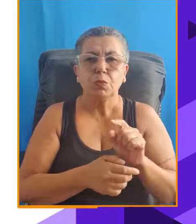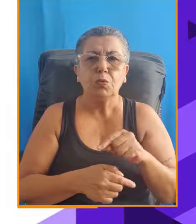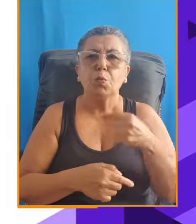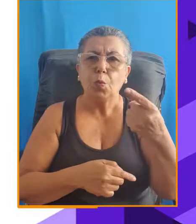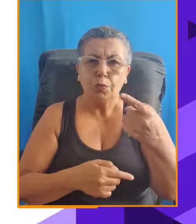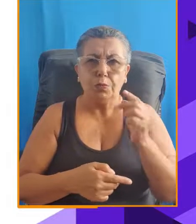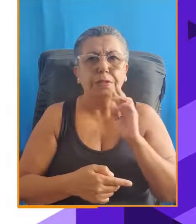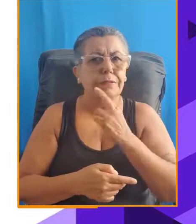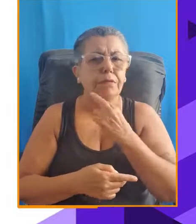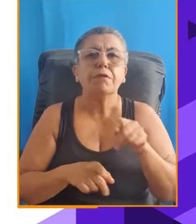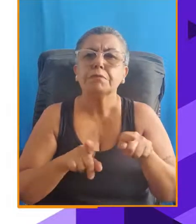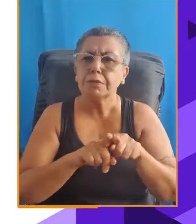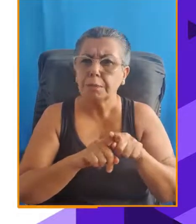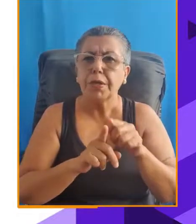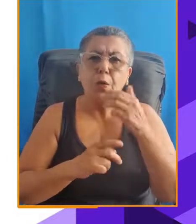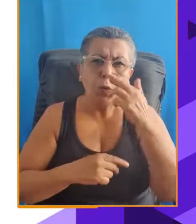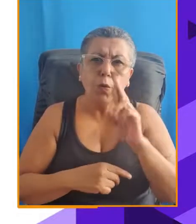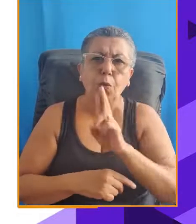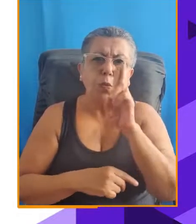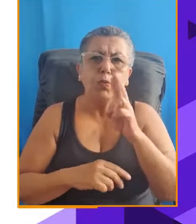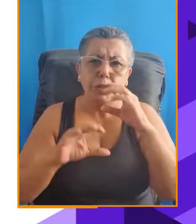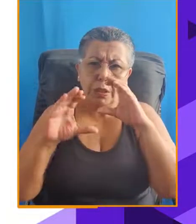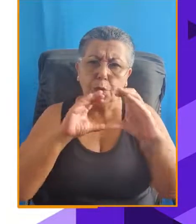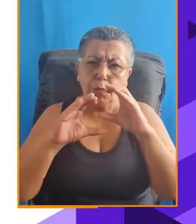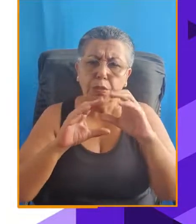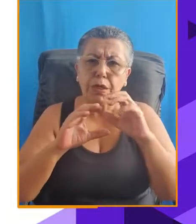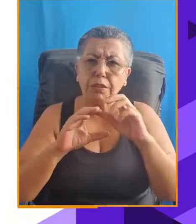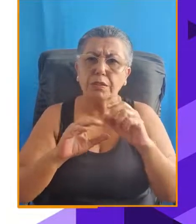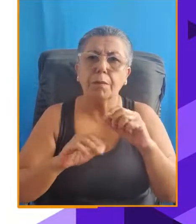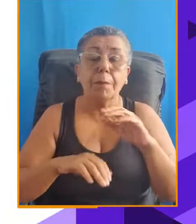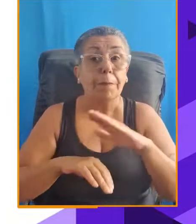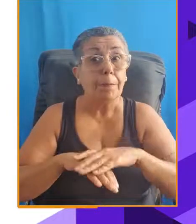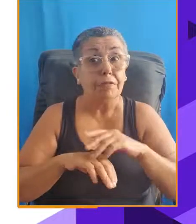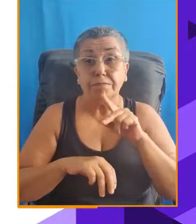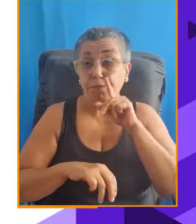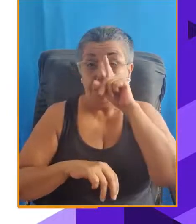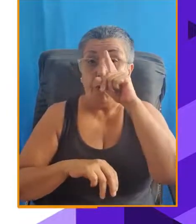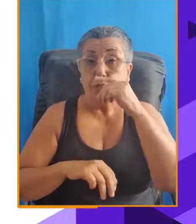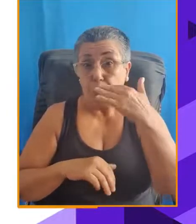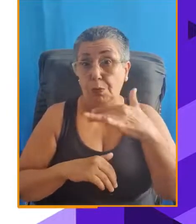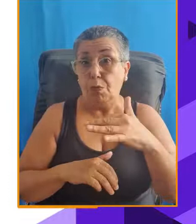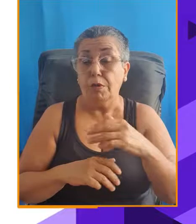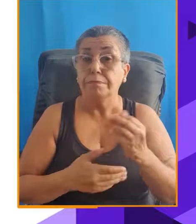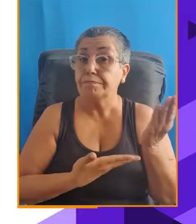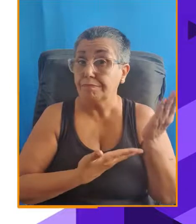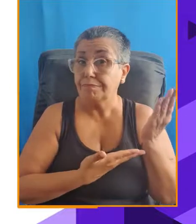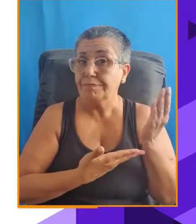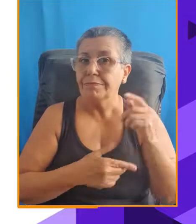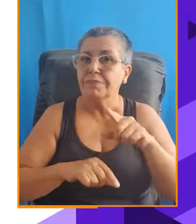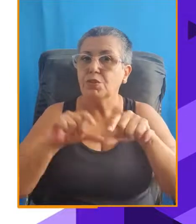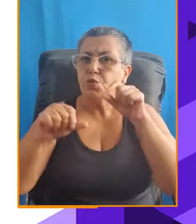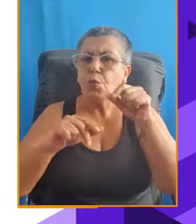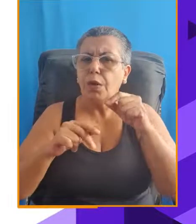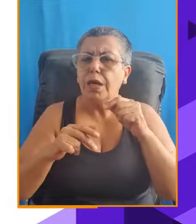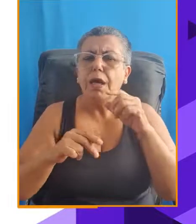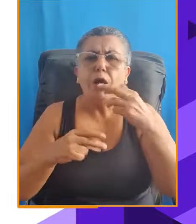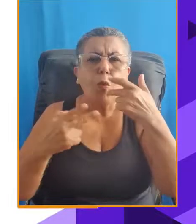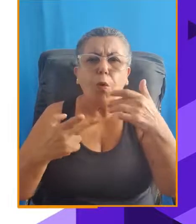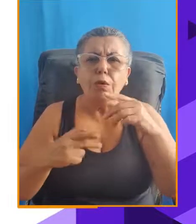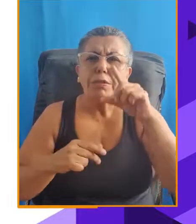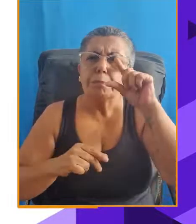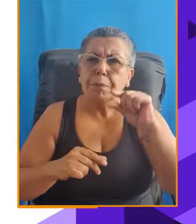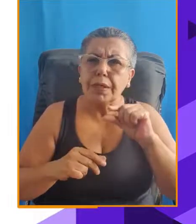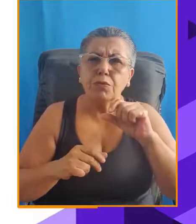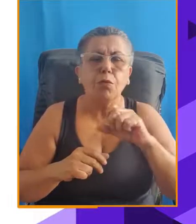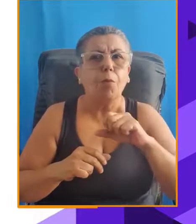Esse outro restaurante também utiliza na comunicação matizes de alta saturação. Escolher entre cores menos saturadas